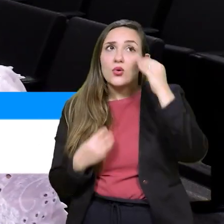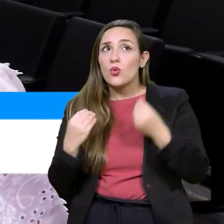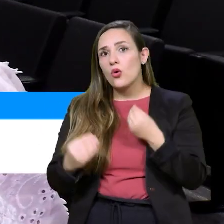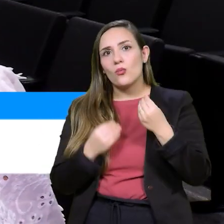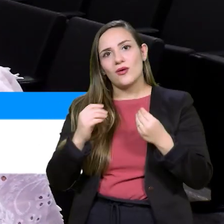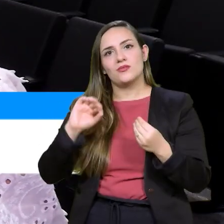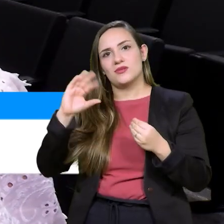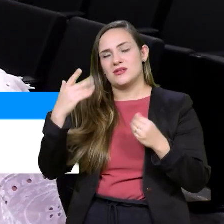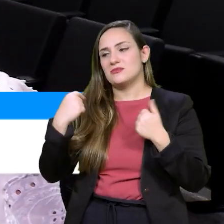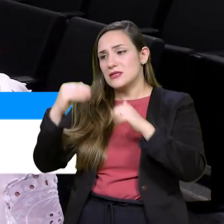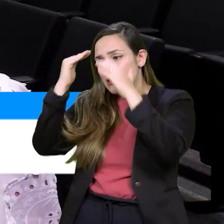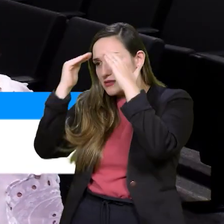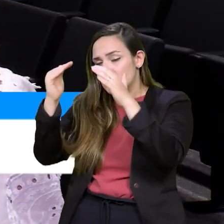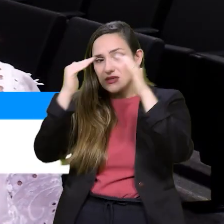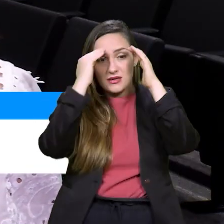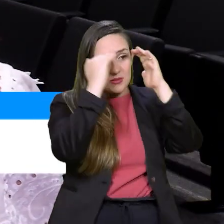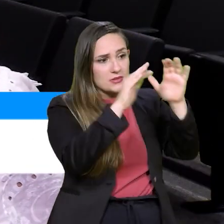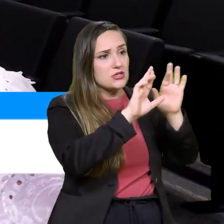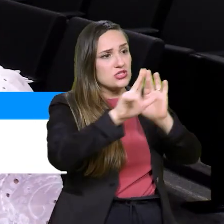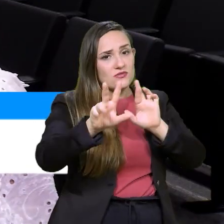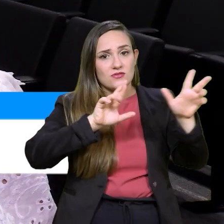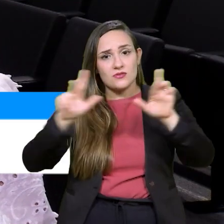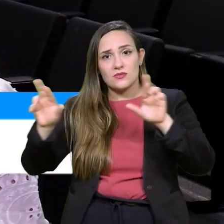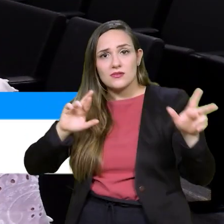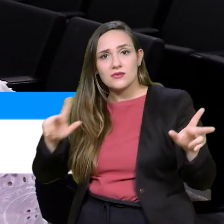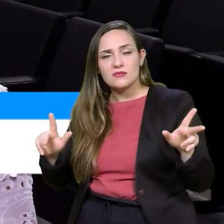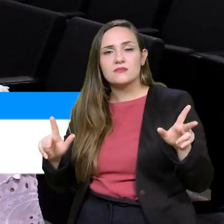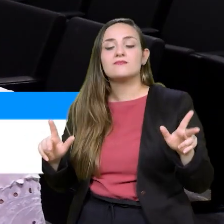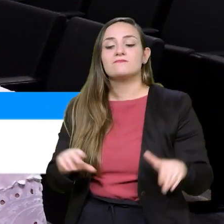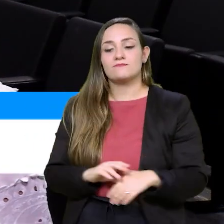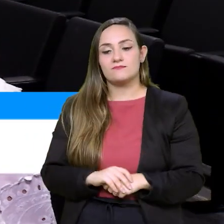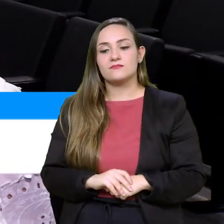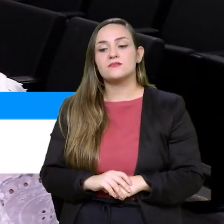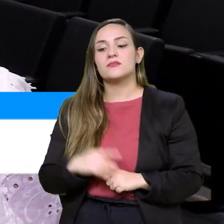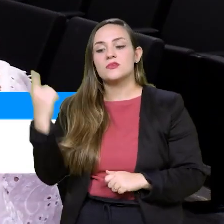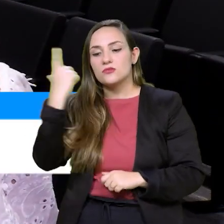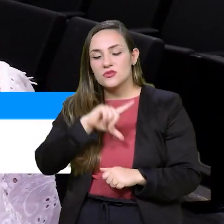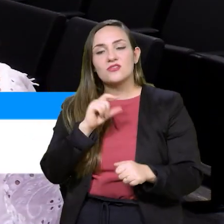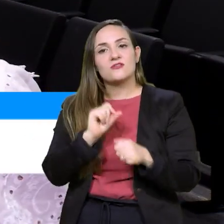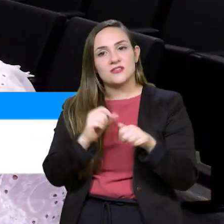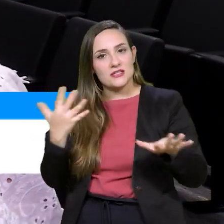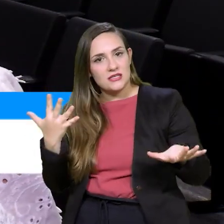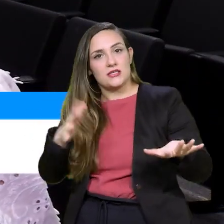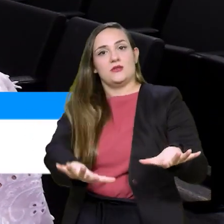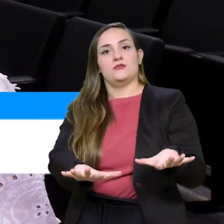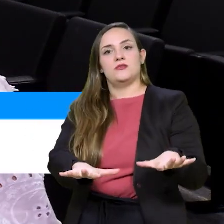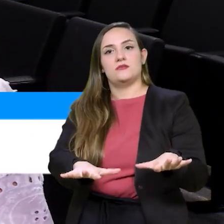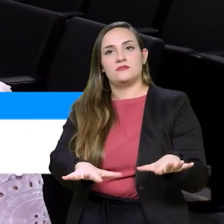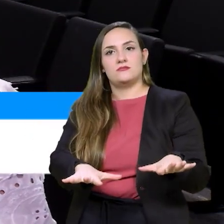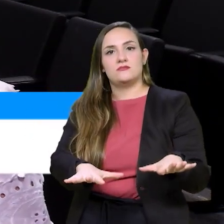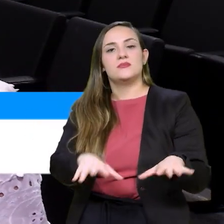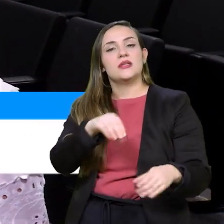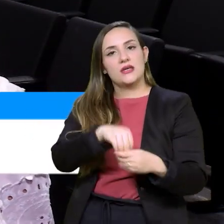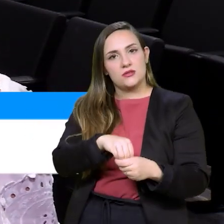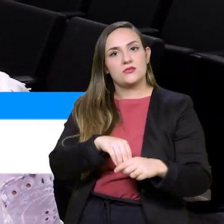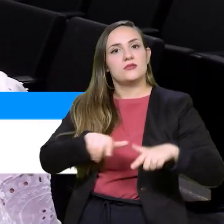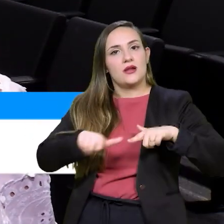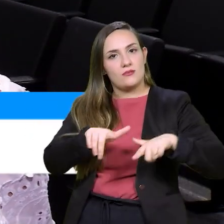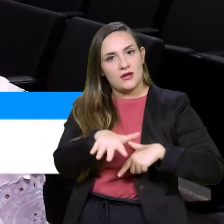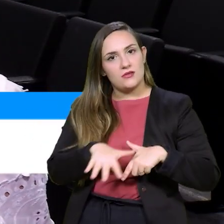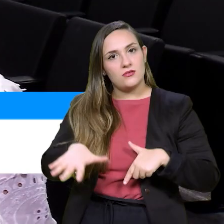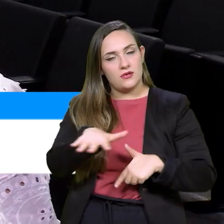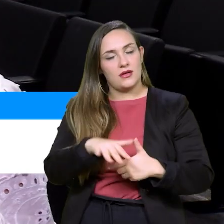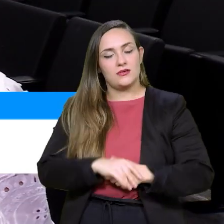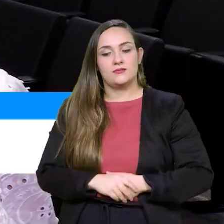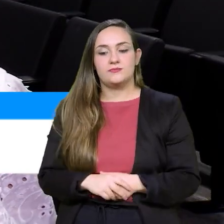possa cada dia mais entender que a gente tem que respeitar as diferenças e fazer de fato a inclusão, né,